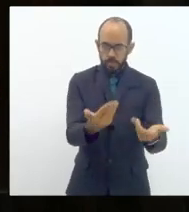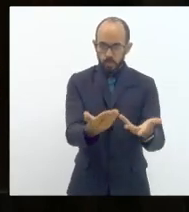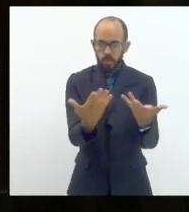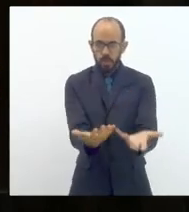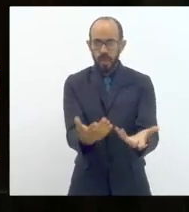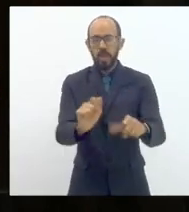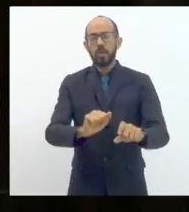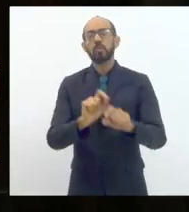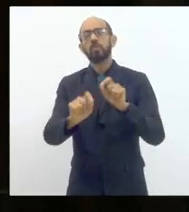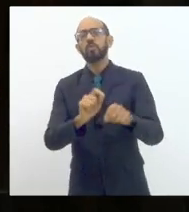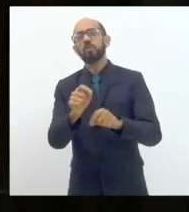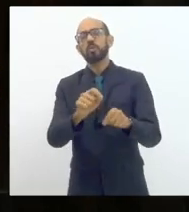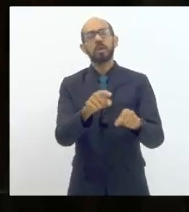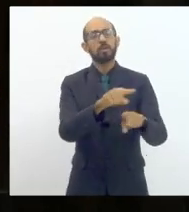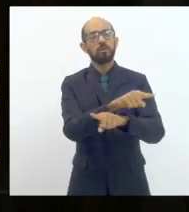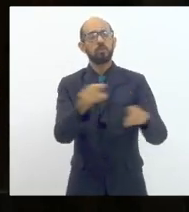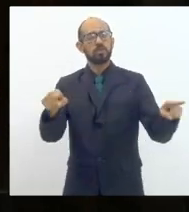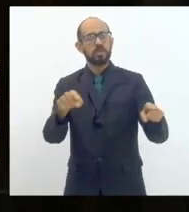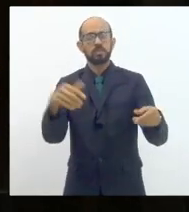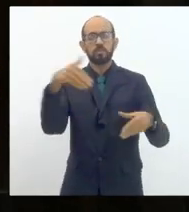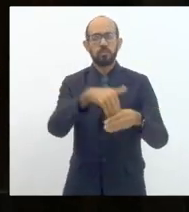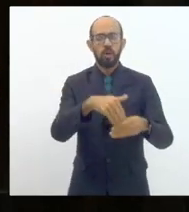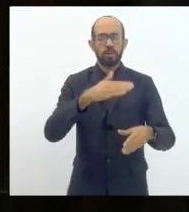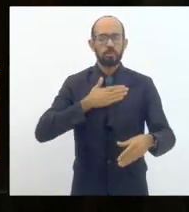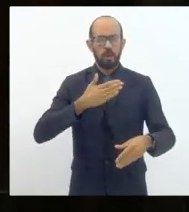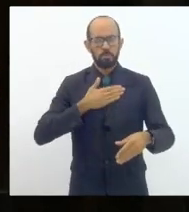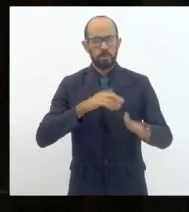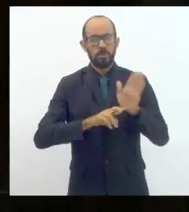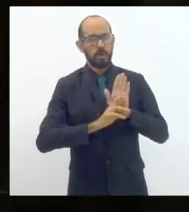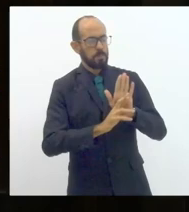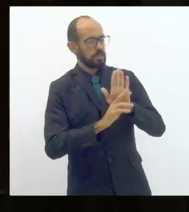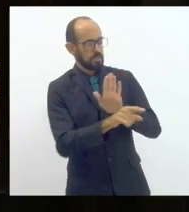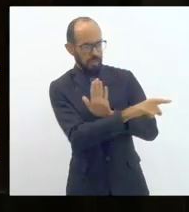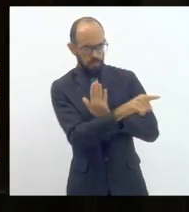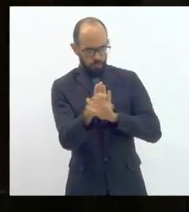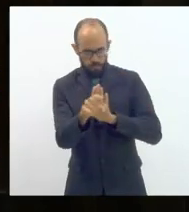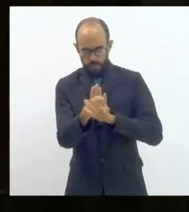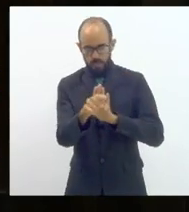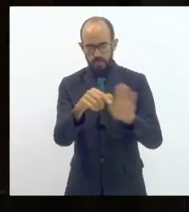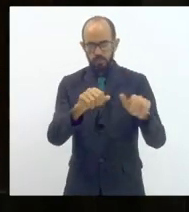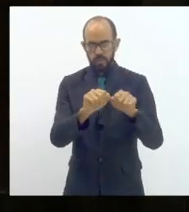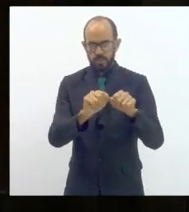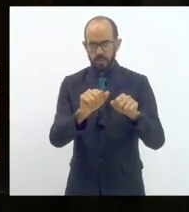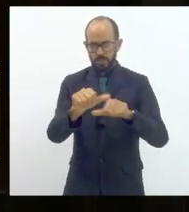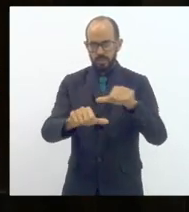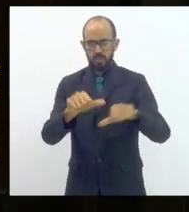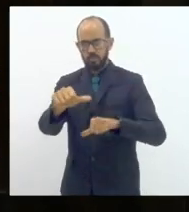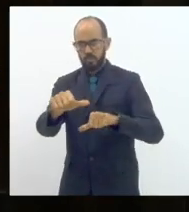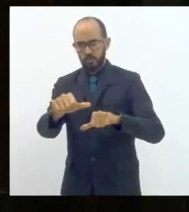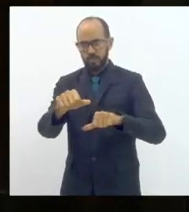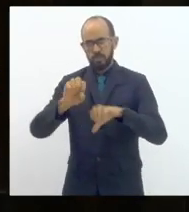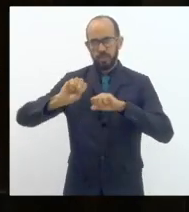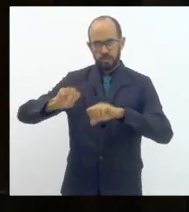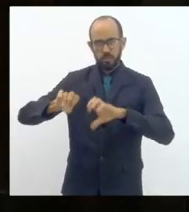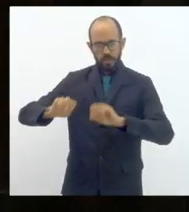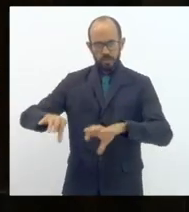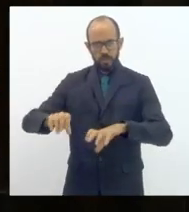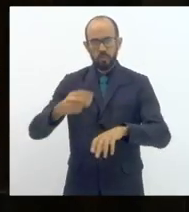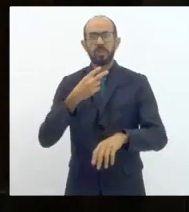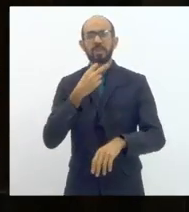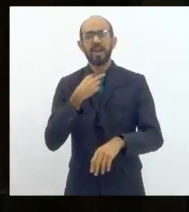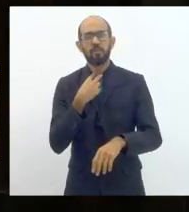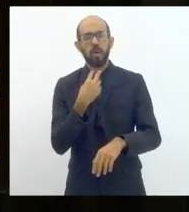para poder me dar uma chance de representar vocês e fazer essa transformação, fazer com que a educação brasileira e fazer com que a voz de